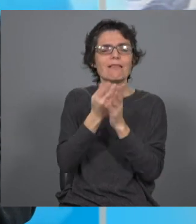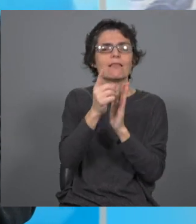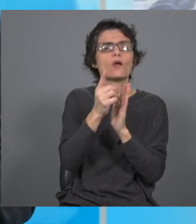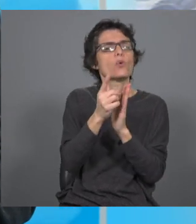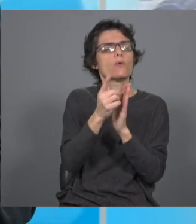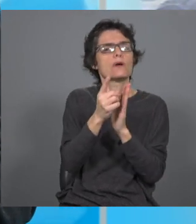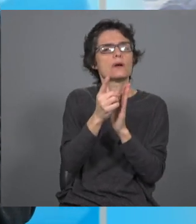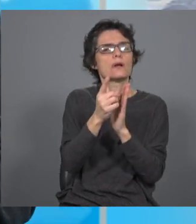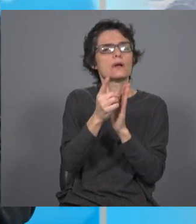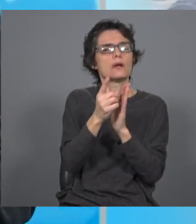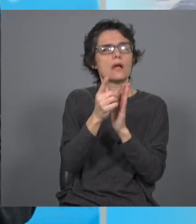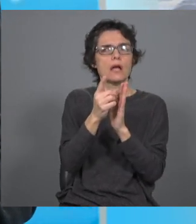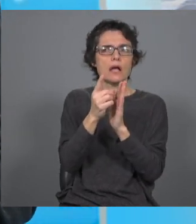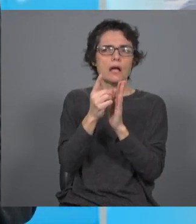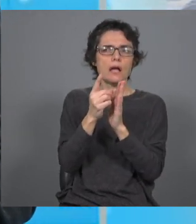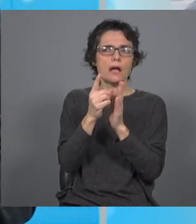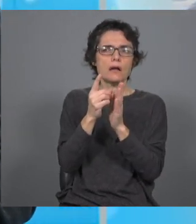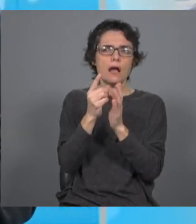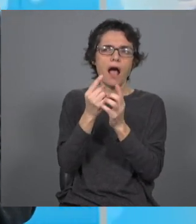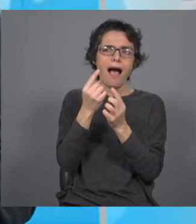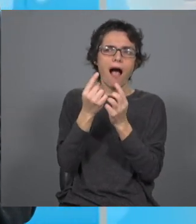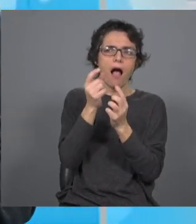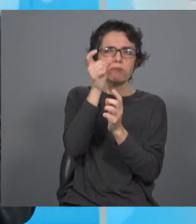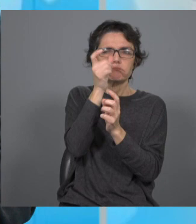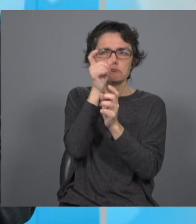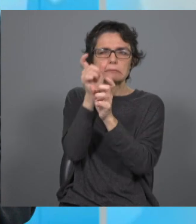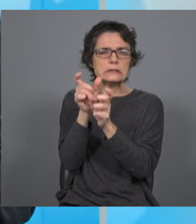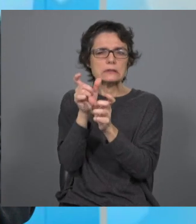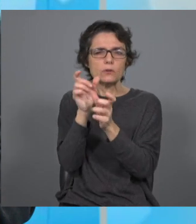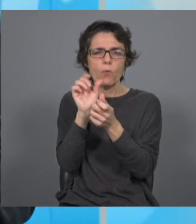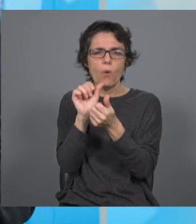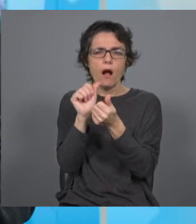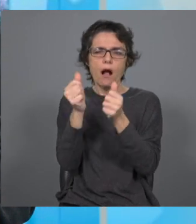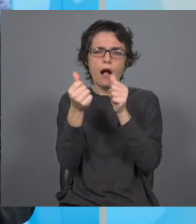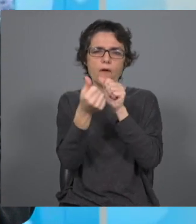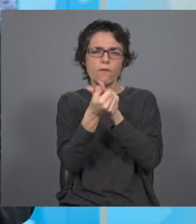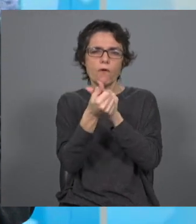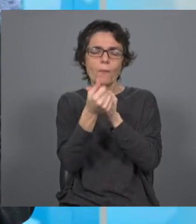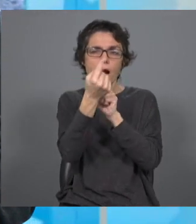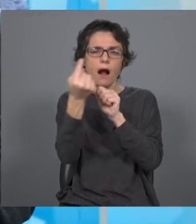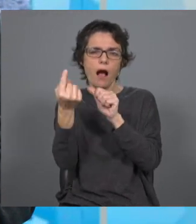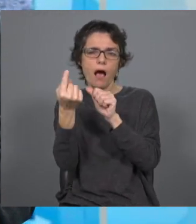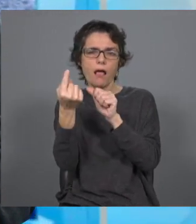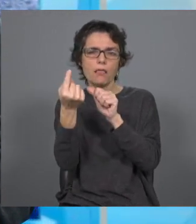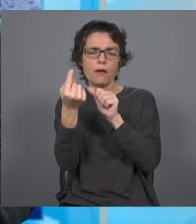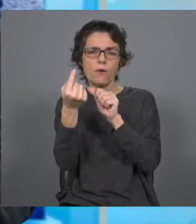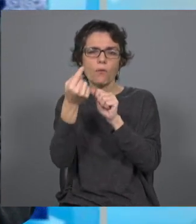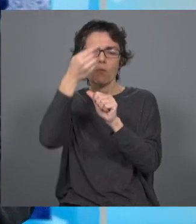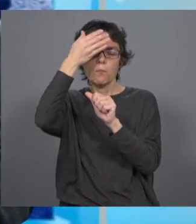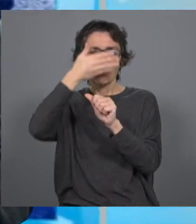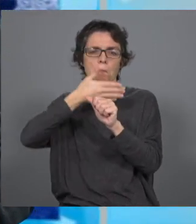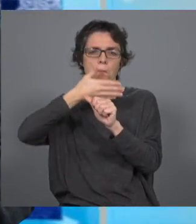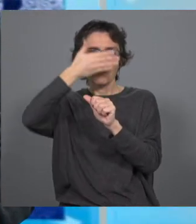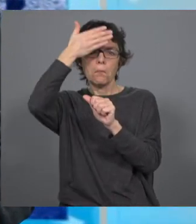uniformaliza todos nós, isto é, nós quase que perdemos os nossos traços, a nossa identidade, aquilo que é específico, o nosso